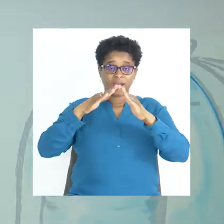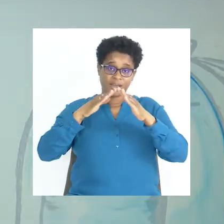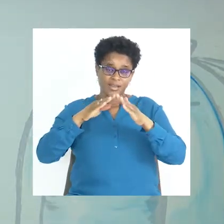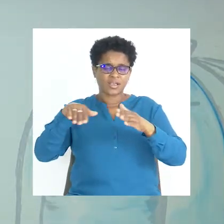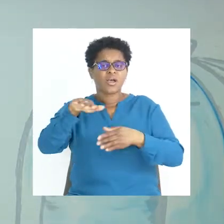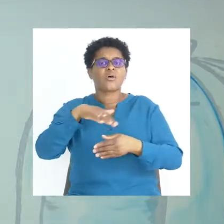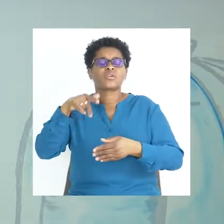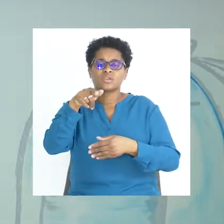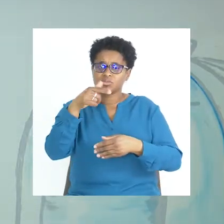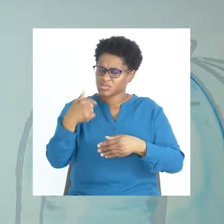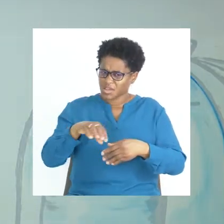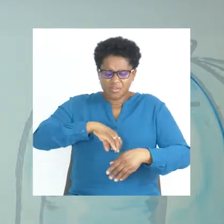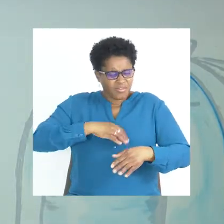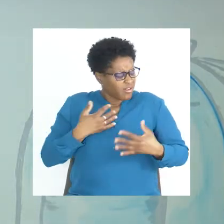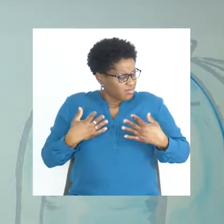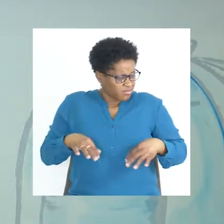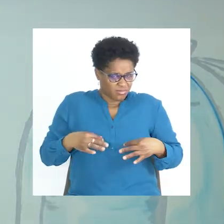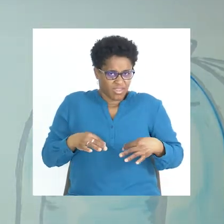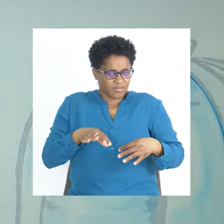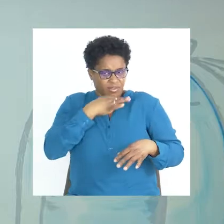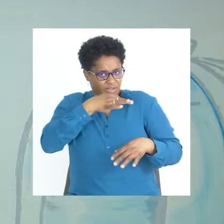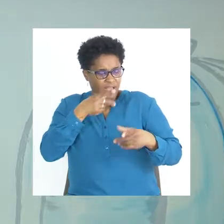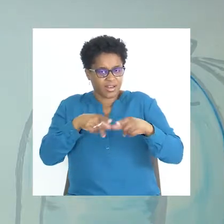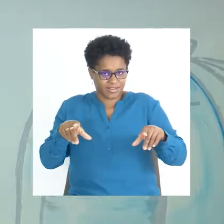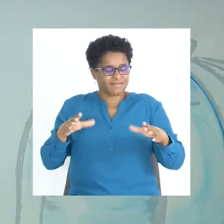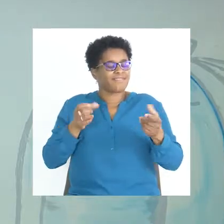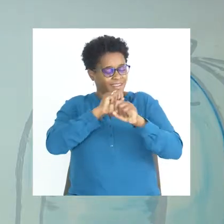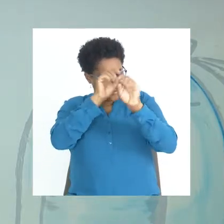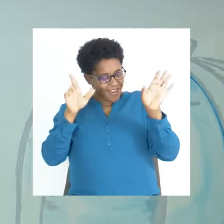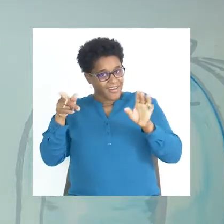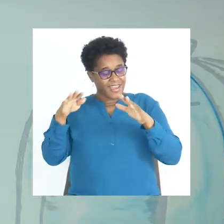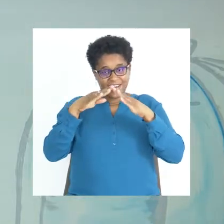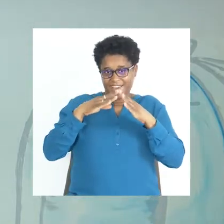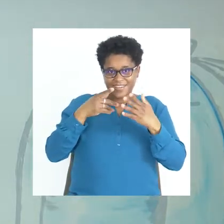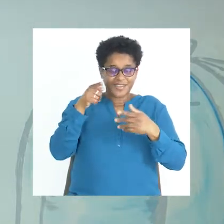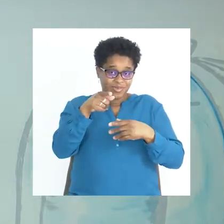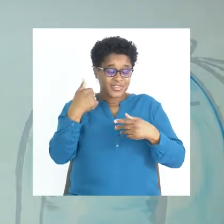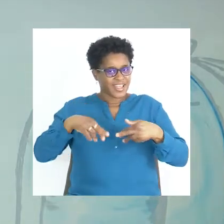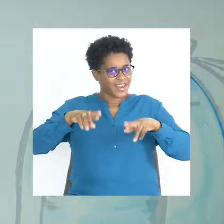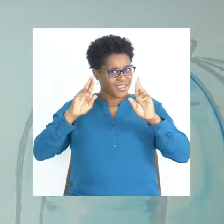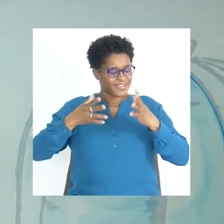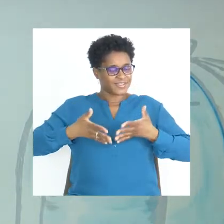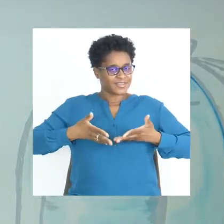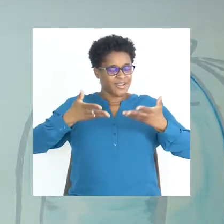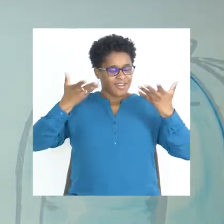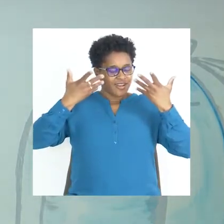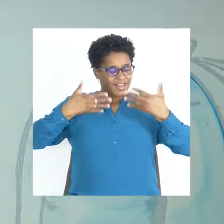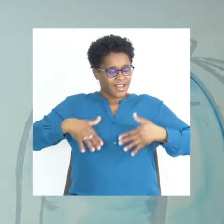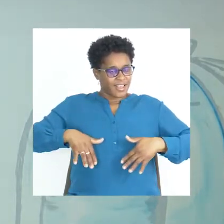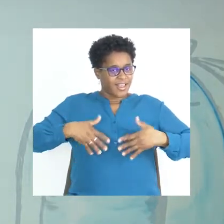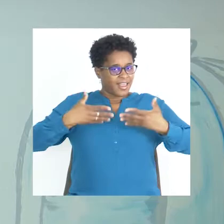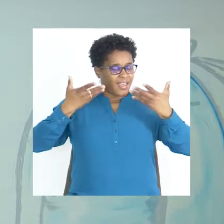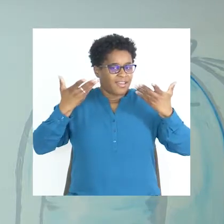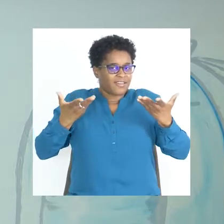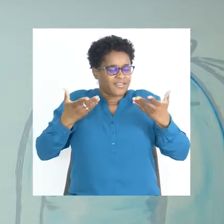sentes mais à vontade para realizar a língua? Claro que é em casa. Lá tu estás mais livre, tu estás mais solto, tu sentes